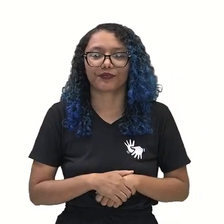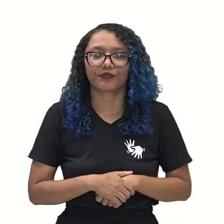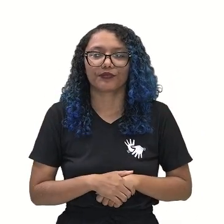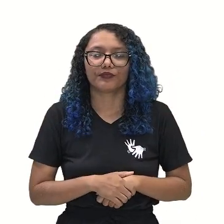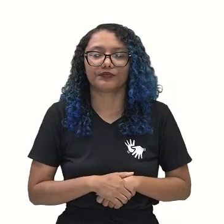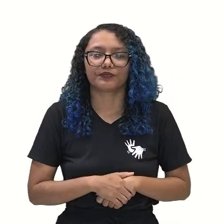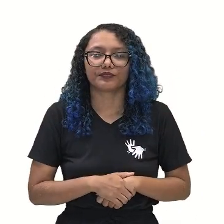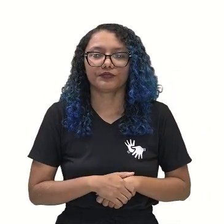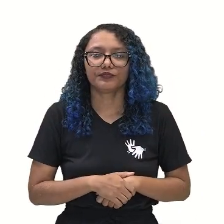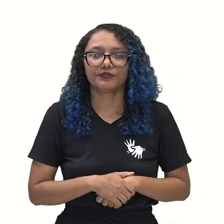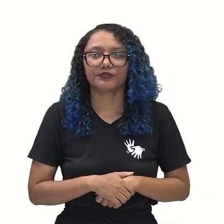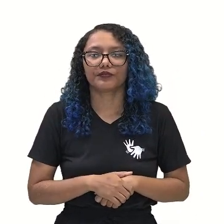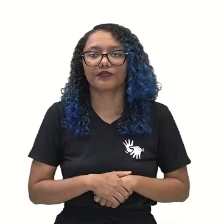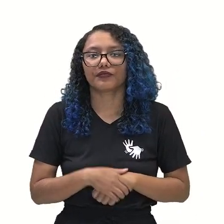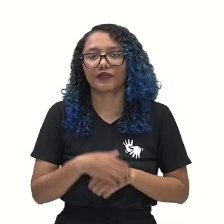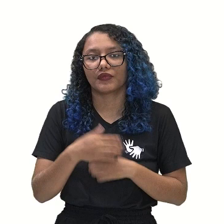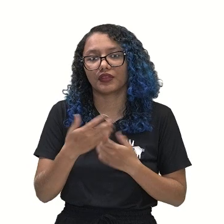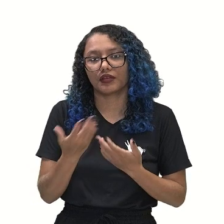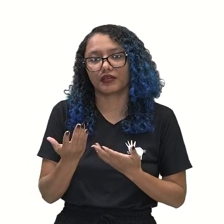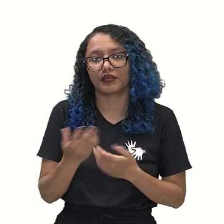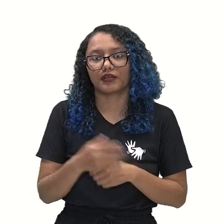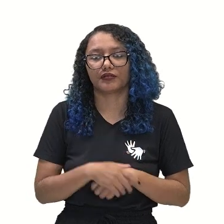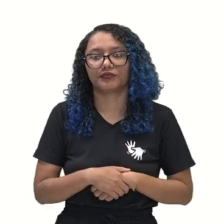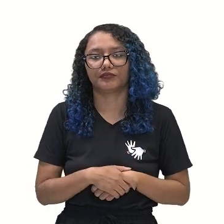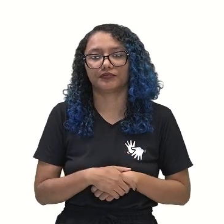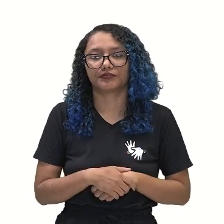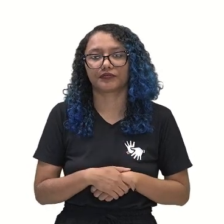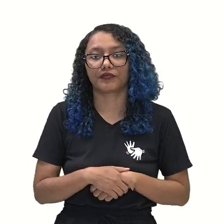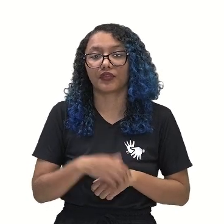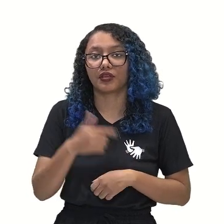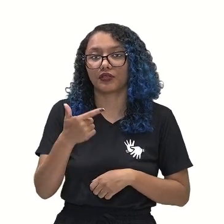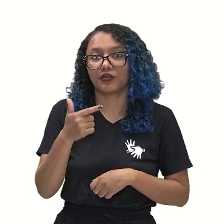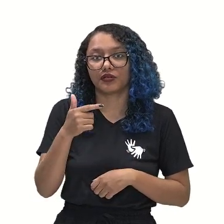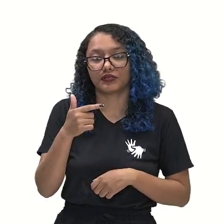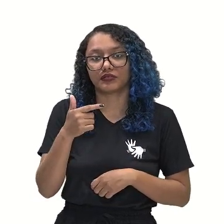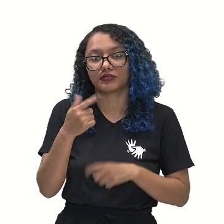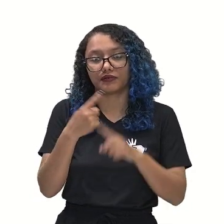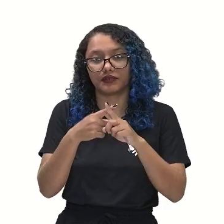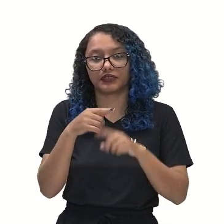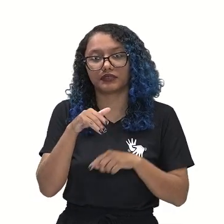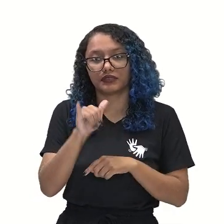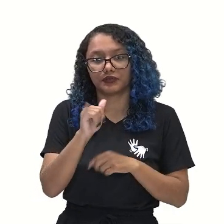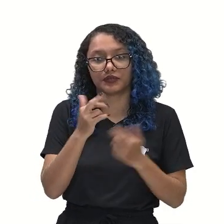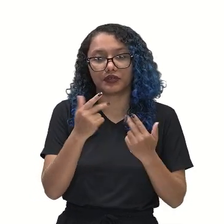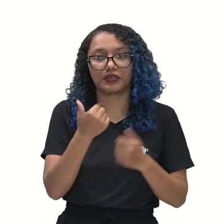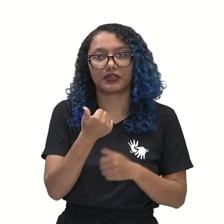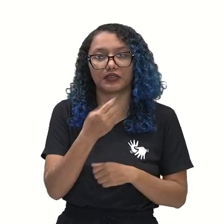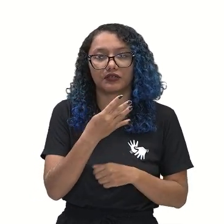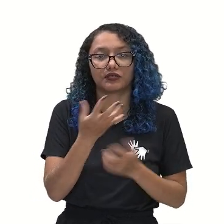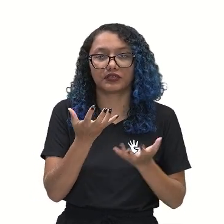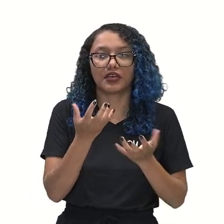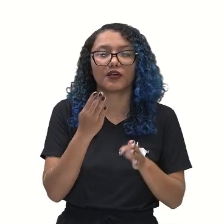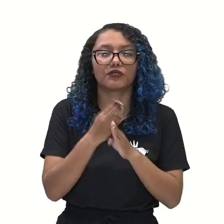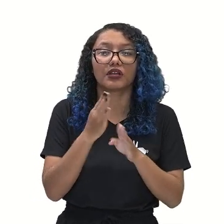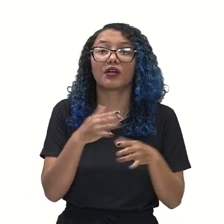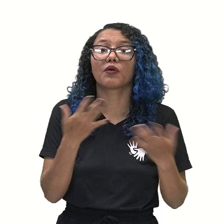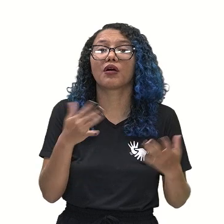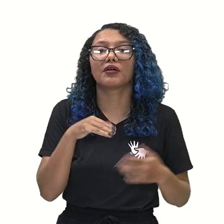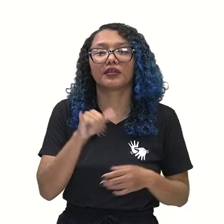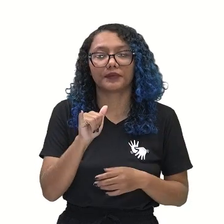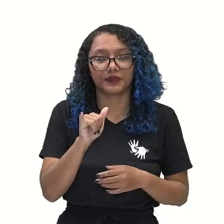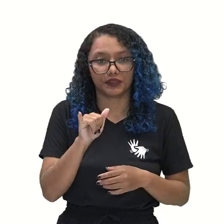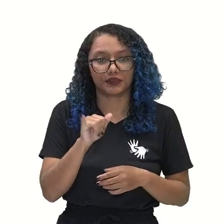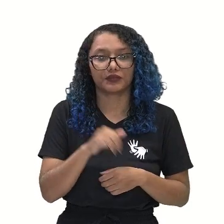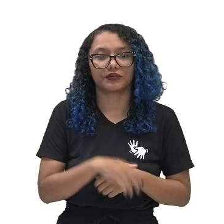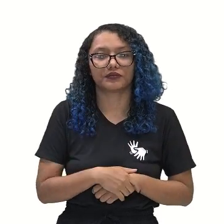aqui eu tenho 2 que multiplica y igual a 14 e que eu quero encontrar o valor de y, eu vou trabalhar